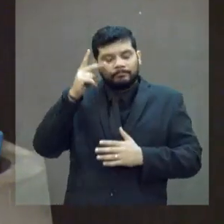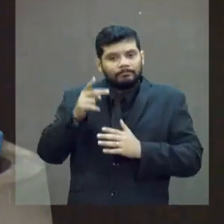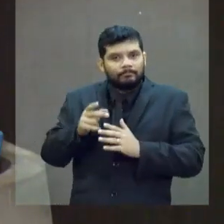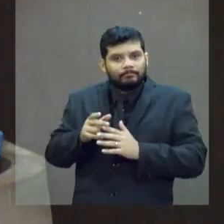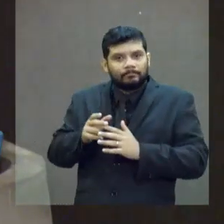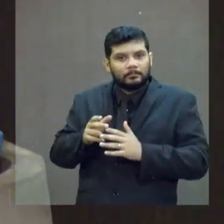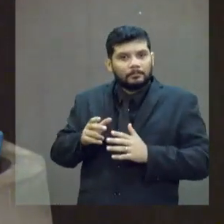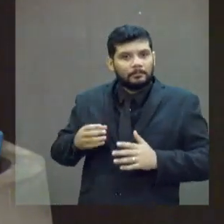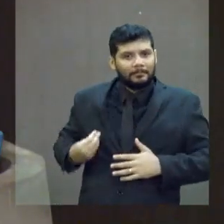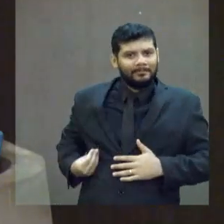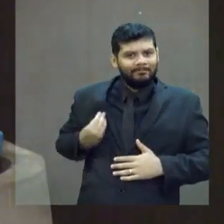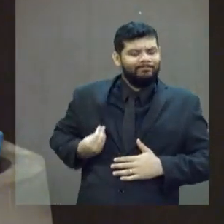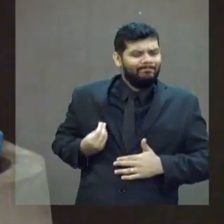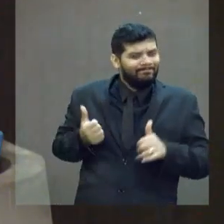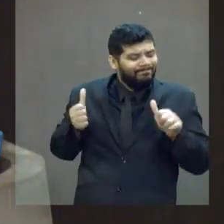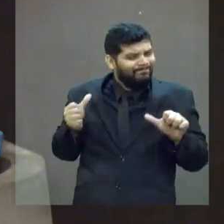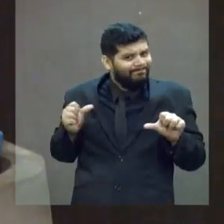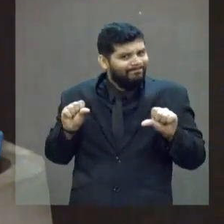miserabilidade em razão